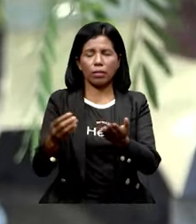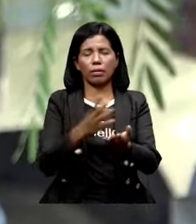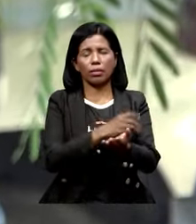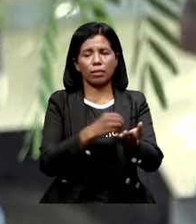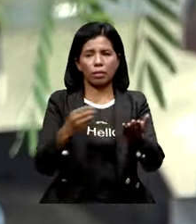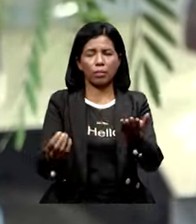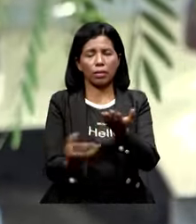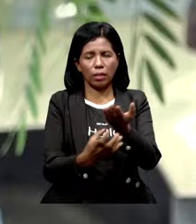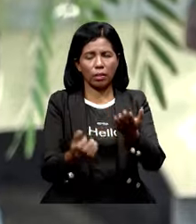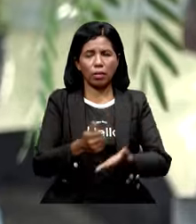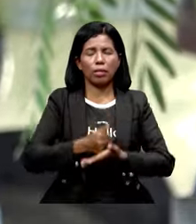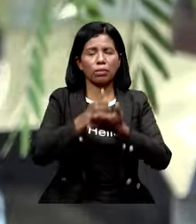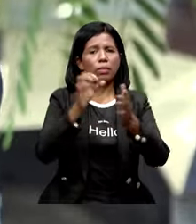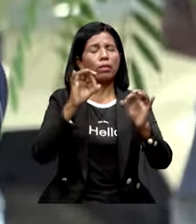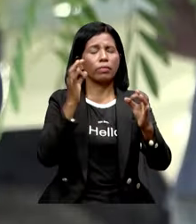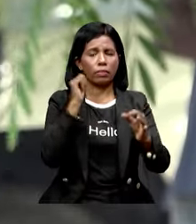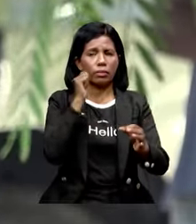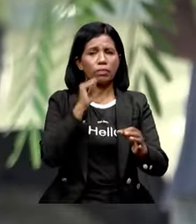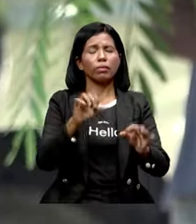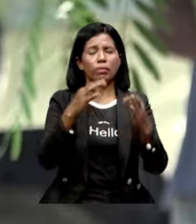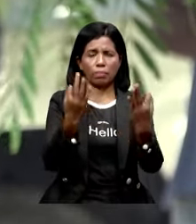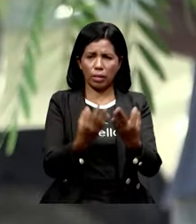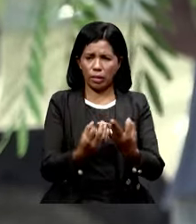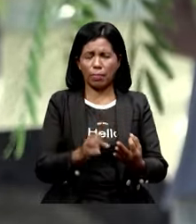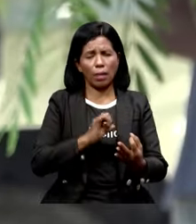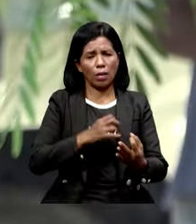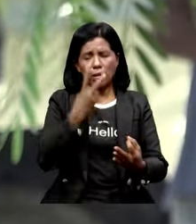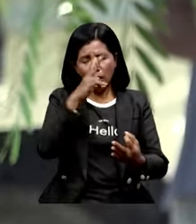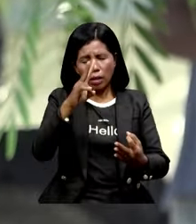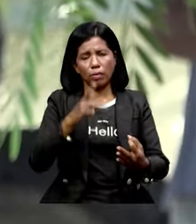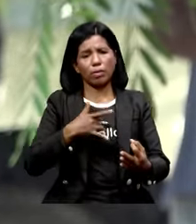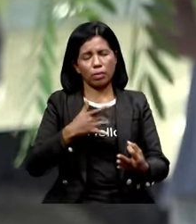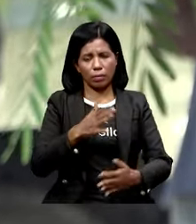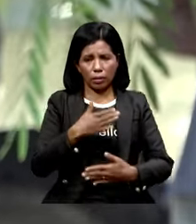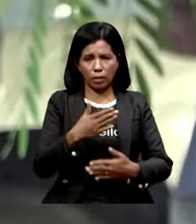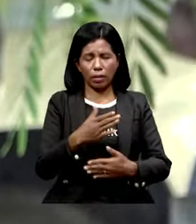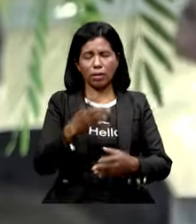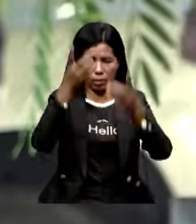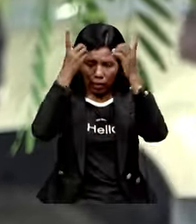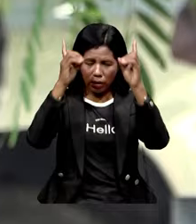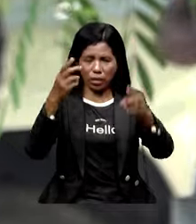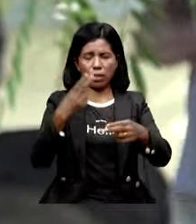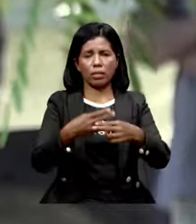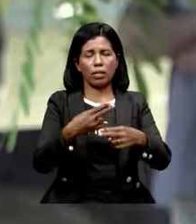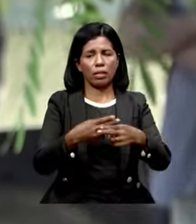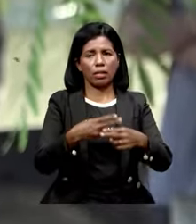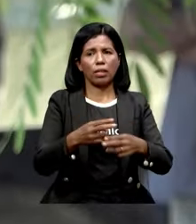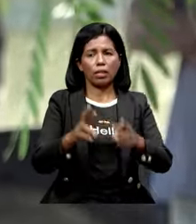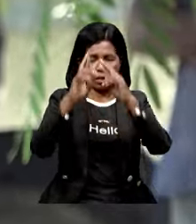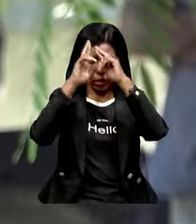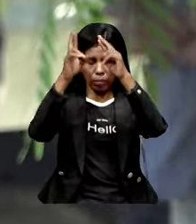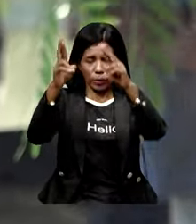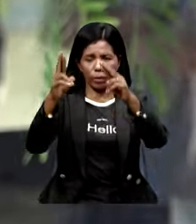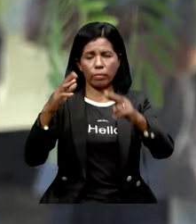be susenta familia ya ho terharu lo somento no ba nemak di siri tau narana ne atu honra i respeito ba senhora